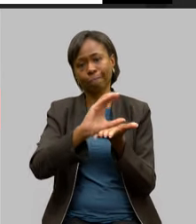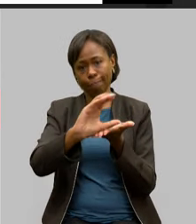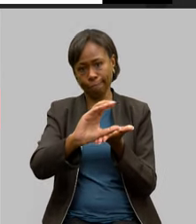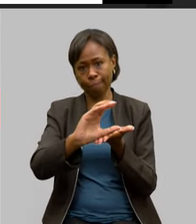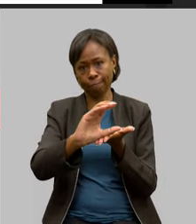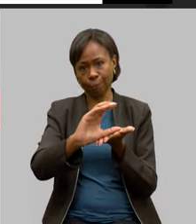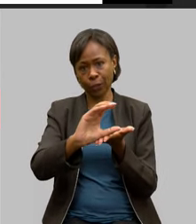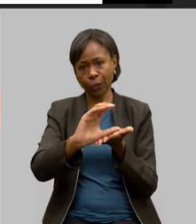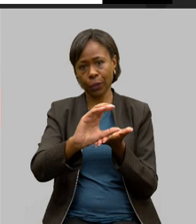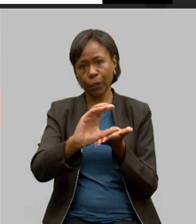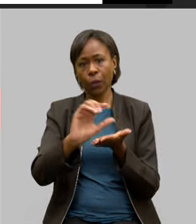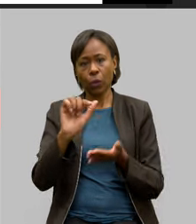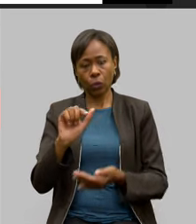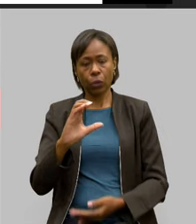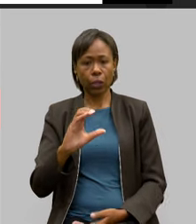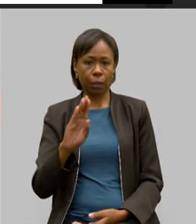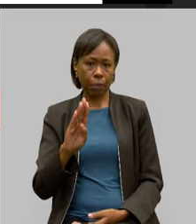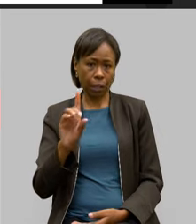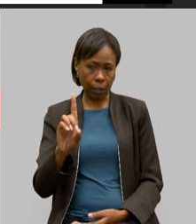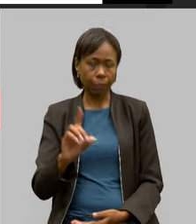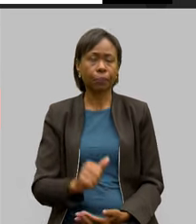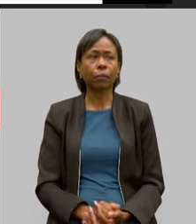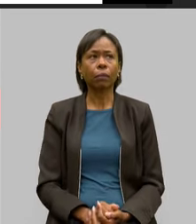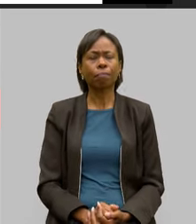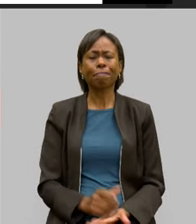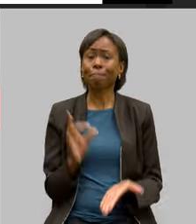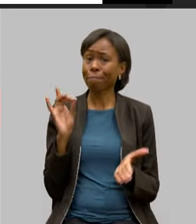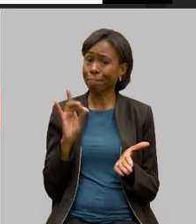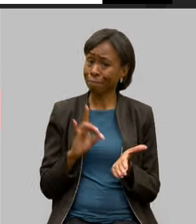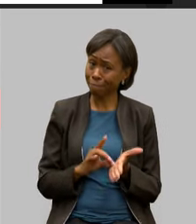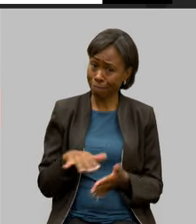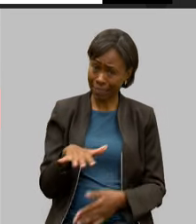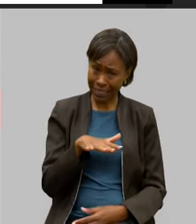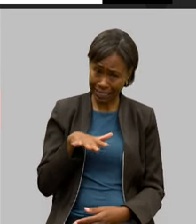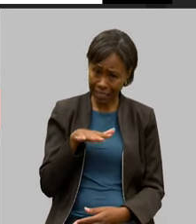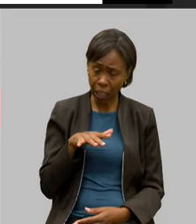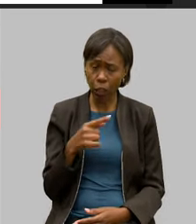eh com relação à legalidade a nossa estrutura